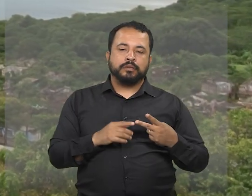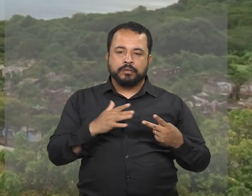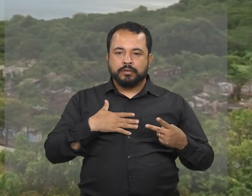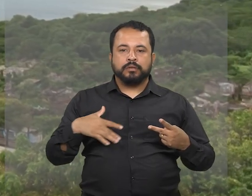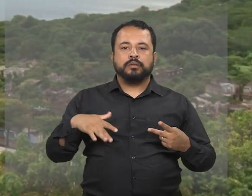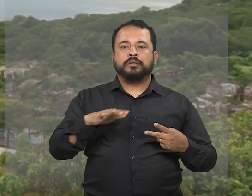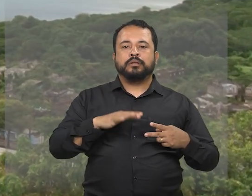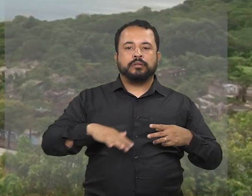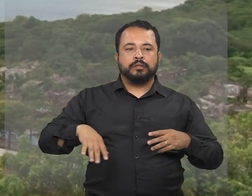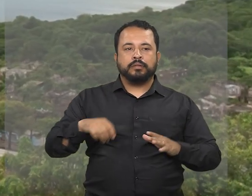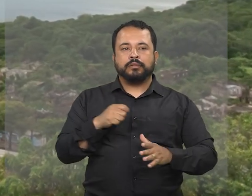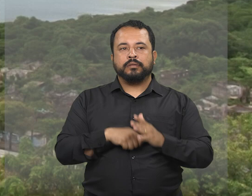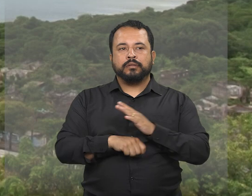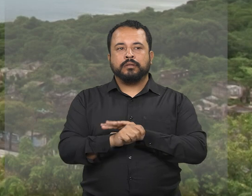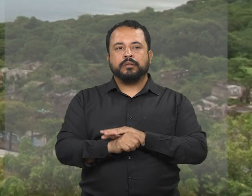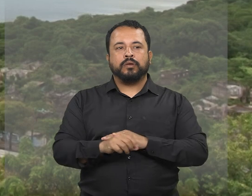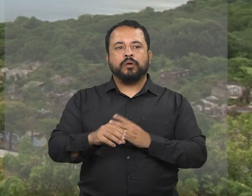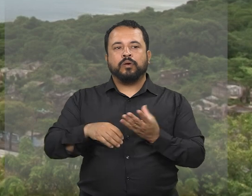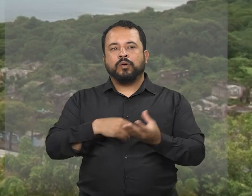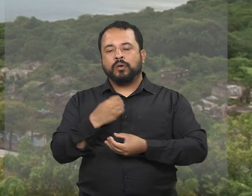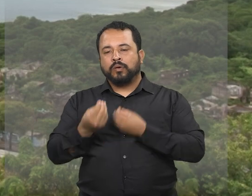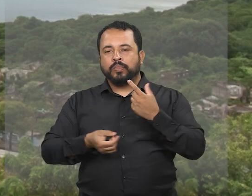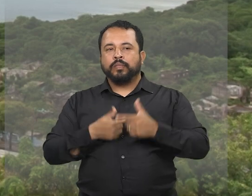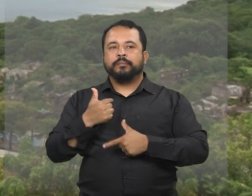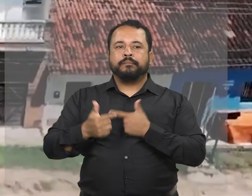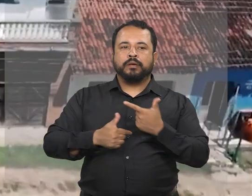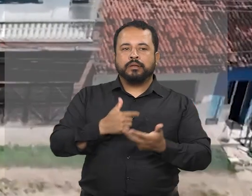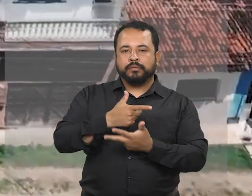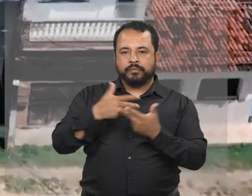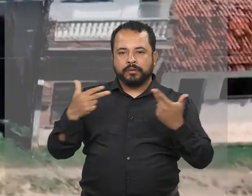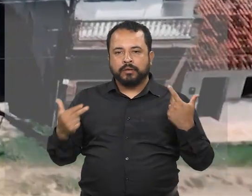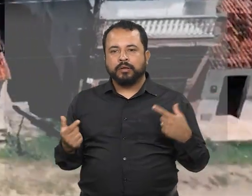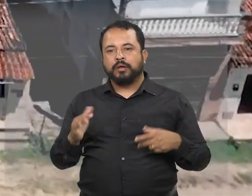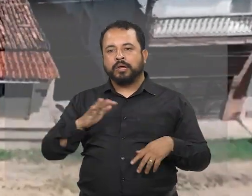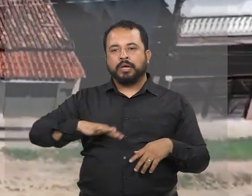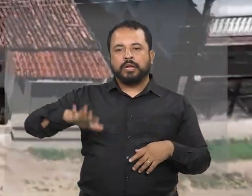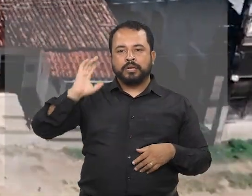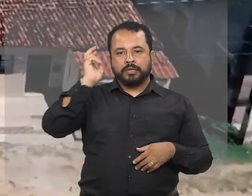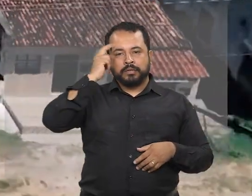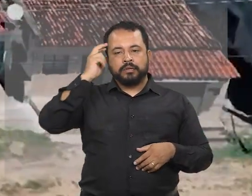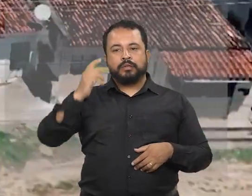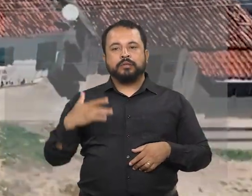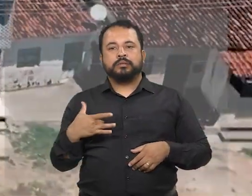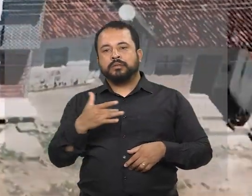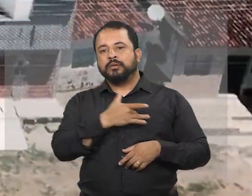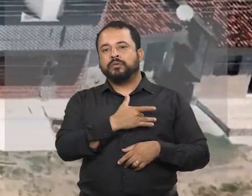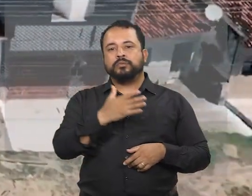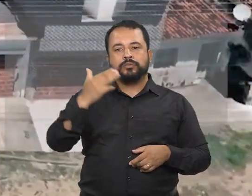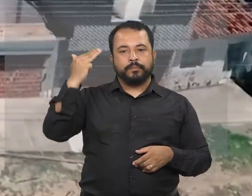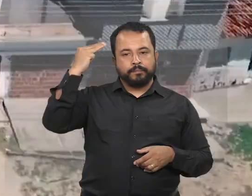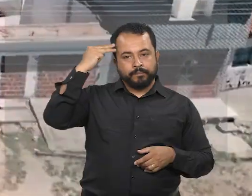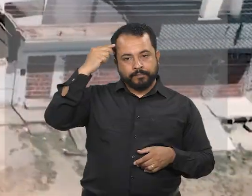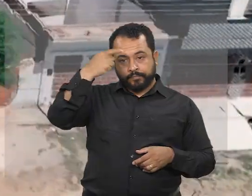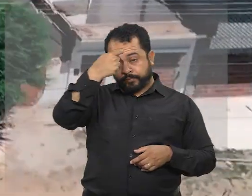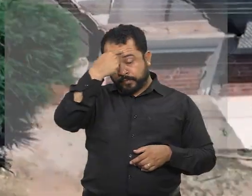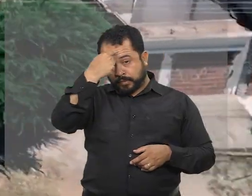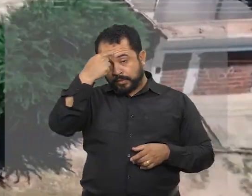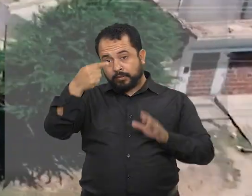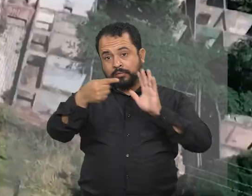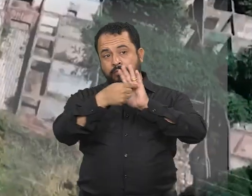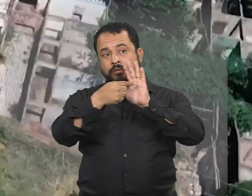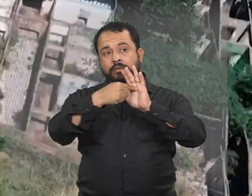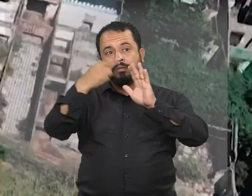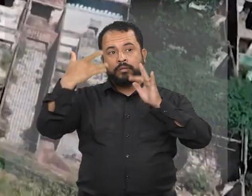área do empreendedorismo, na geração de renda, na área da cultura, na saúde mental.